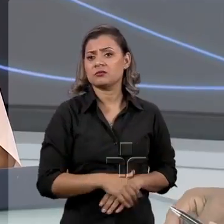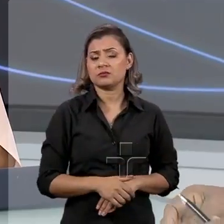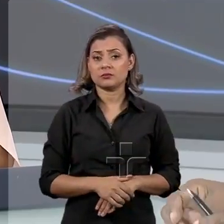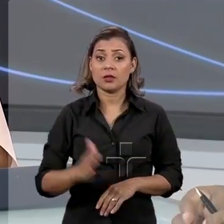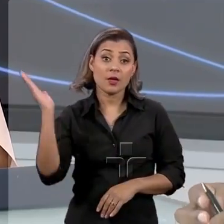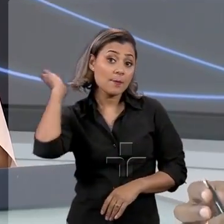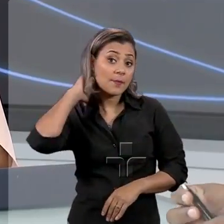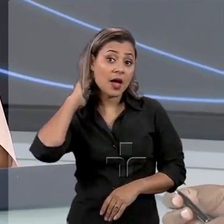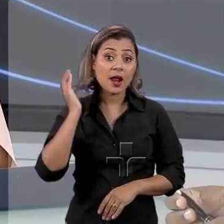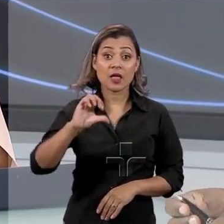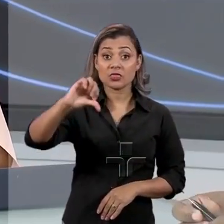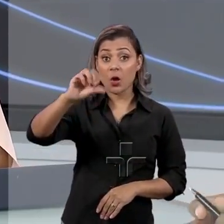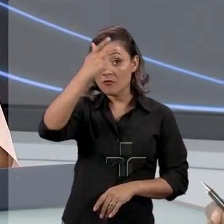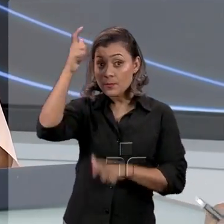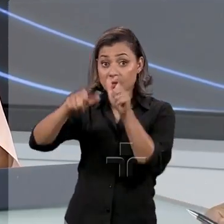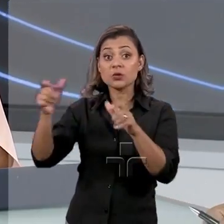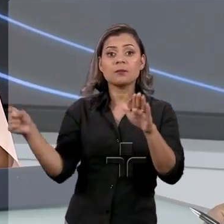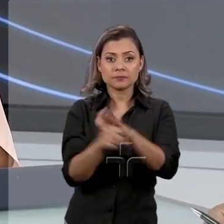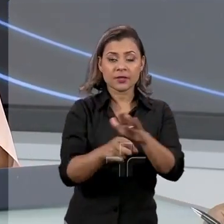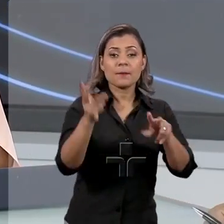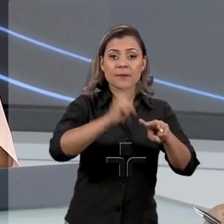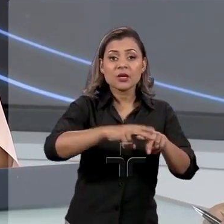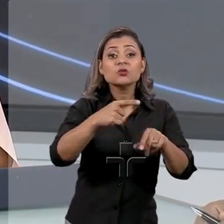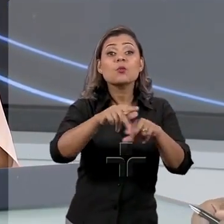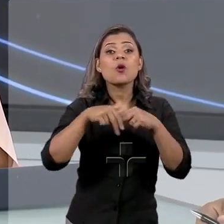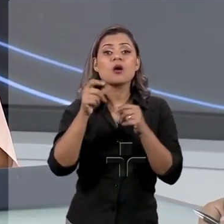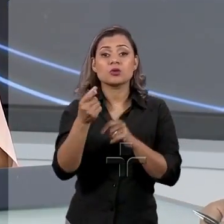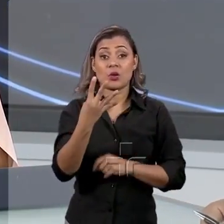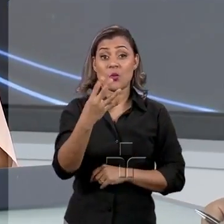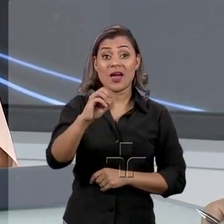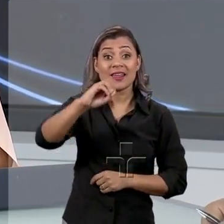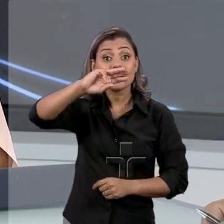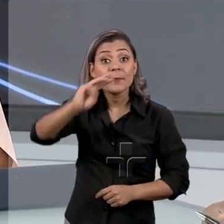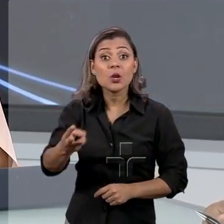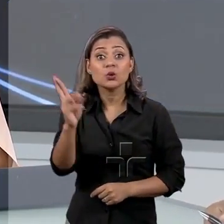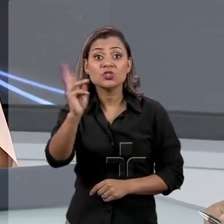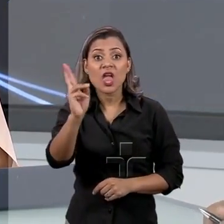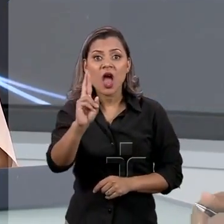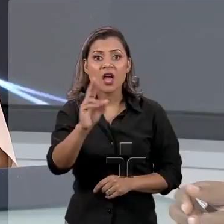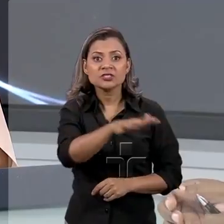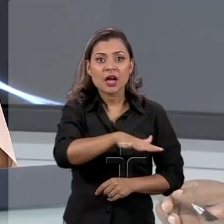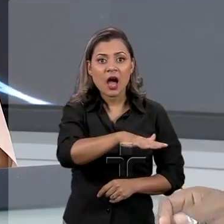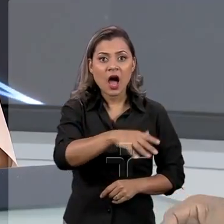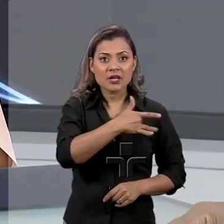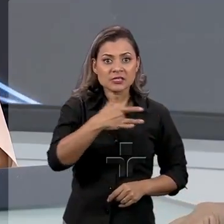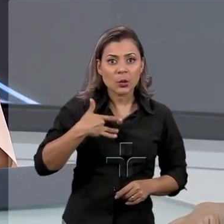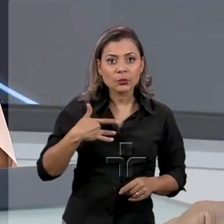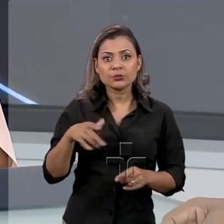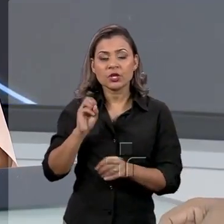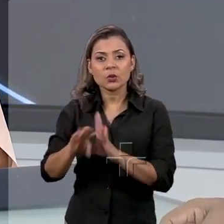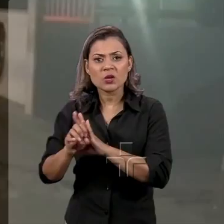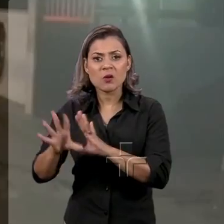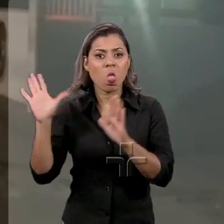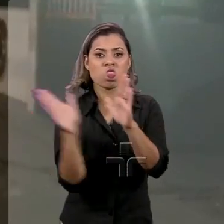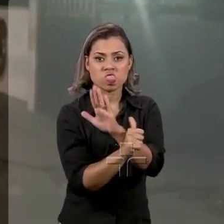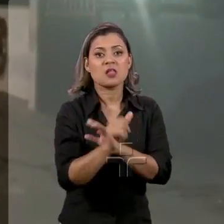9 pessoas foram presas em operação contra desvio de 40 milhões de reais na saúde e na